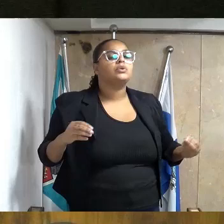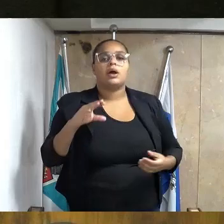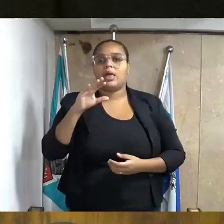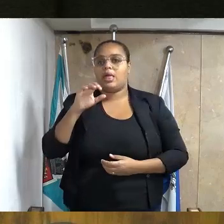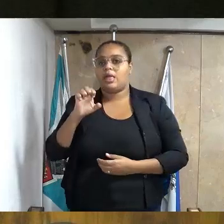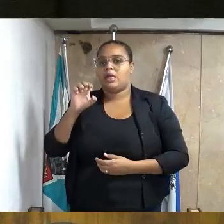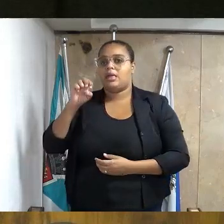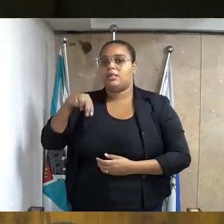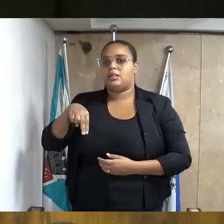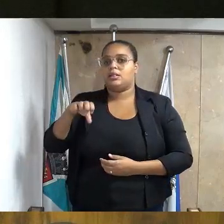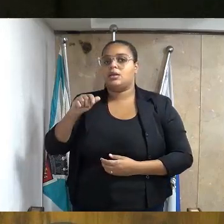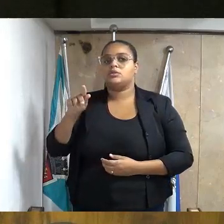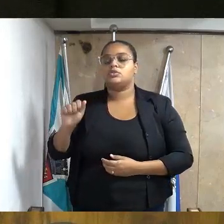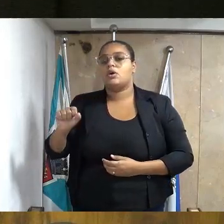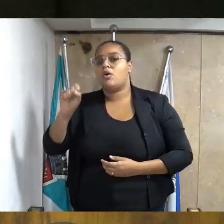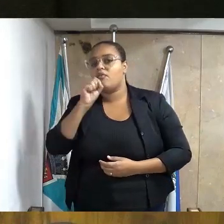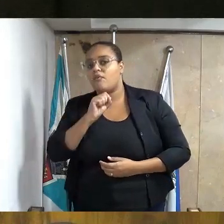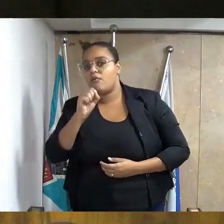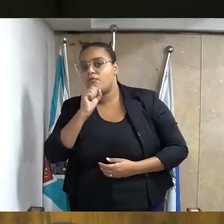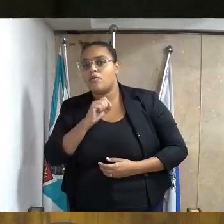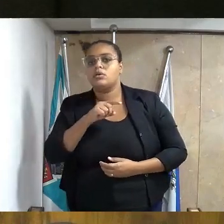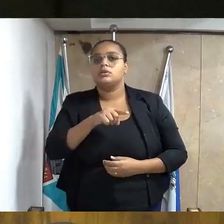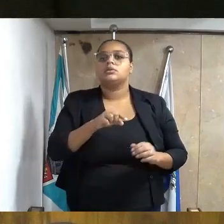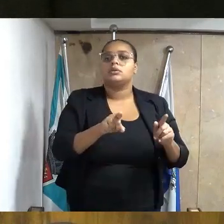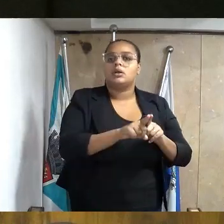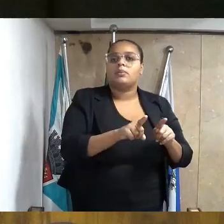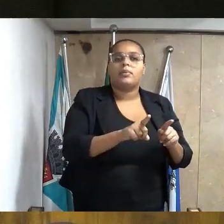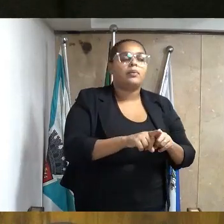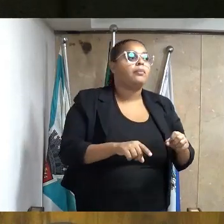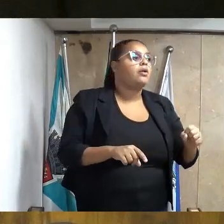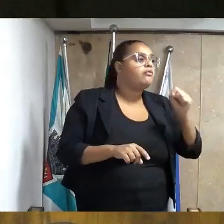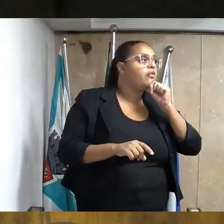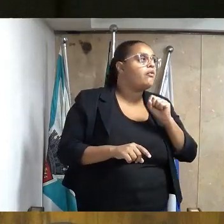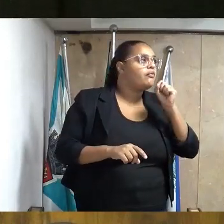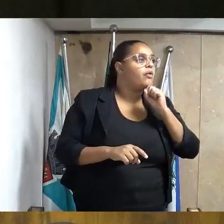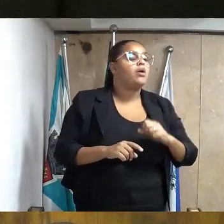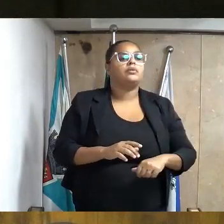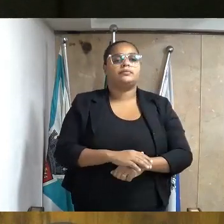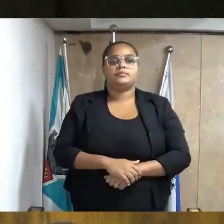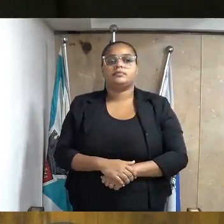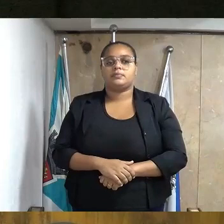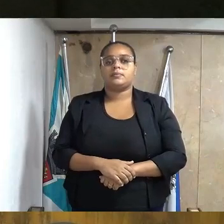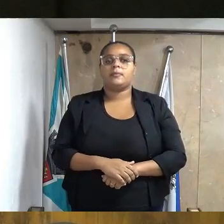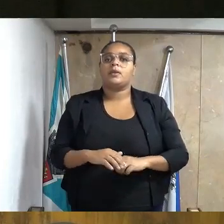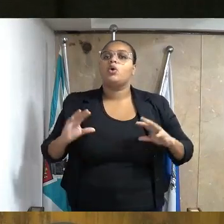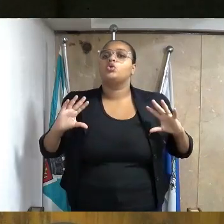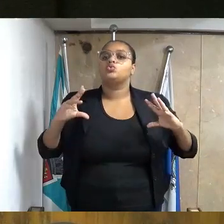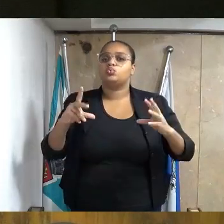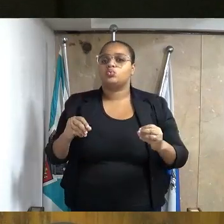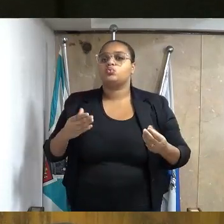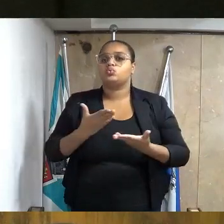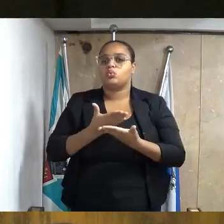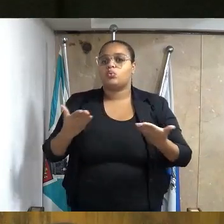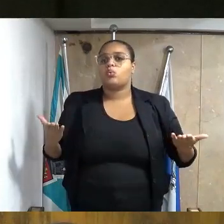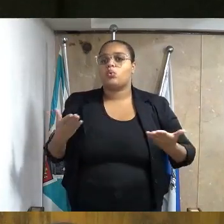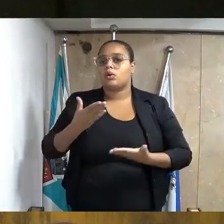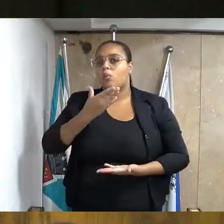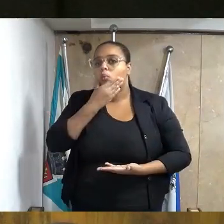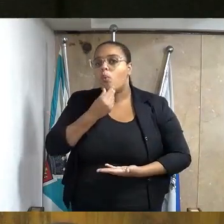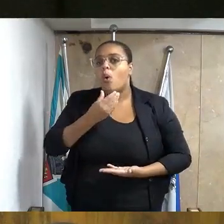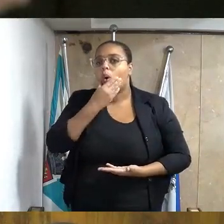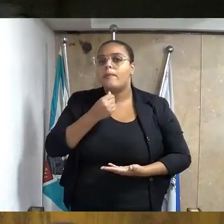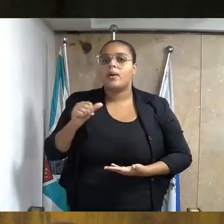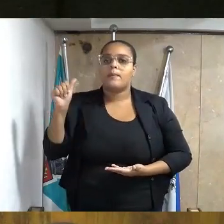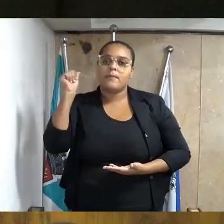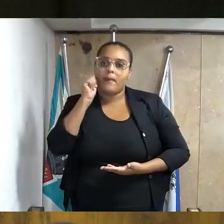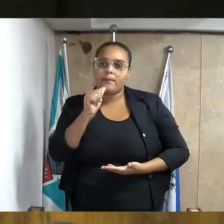energia para o vovô, para a vovó. O neto, ele é tudo aquilo que um homem e uma